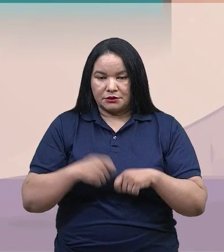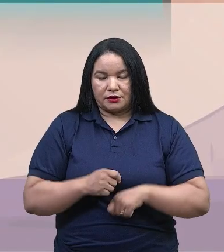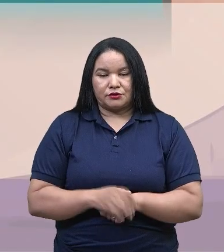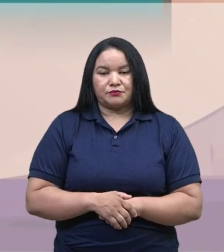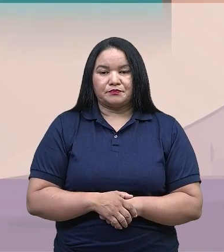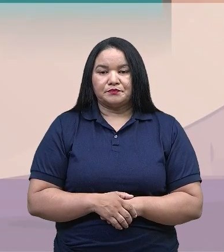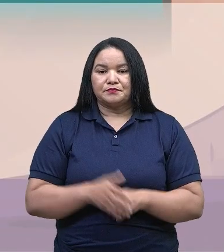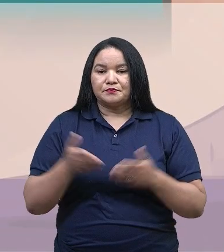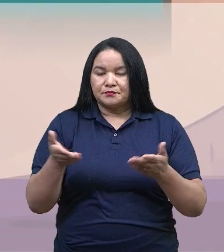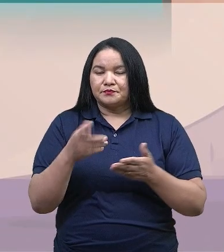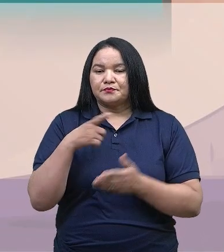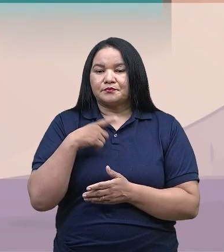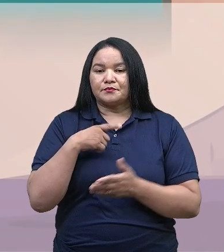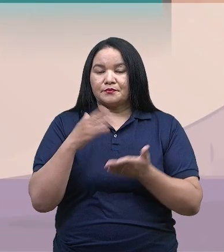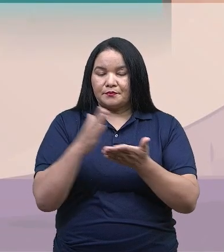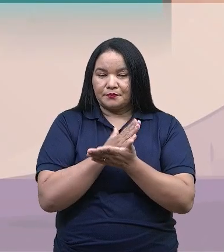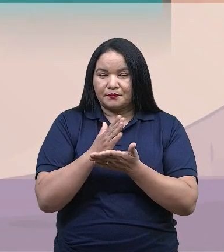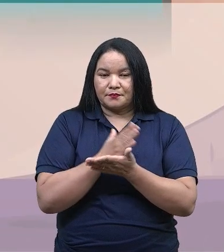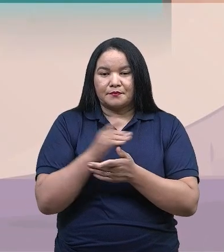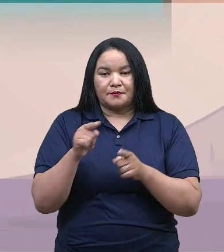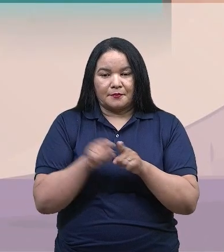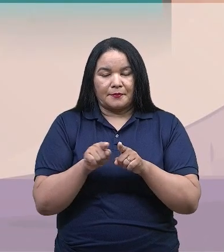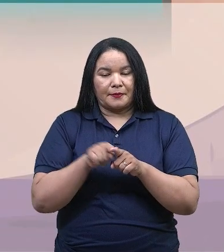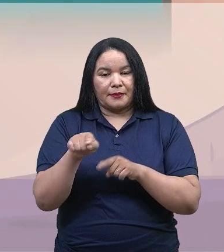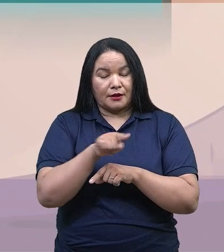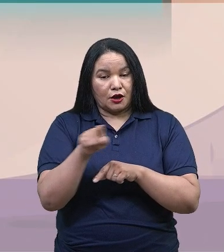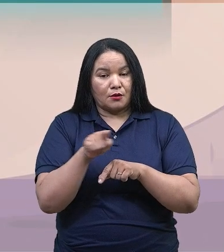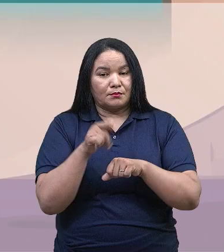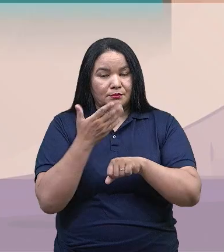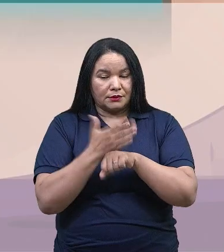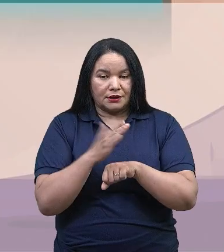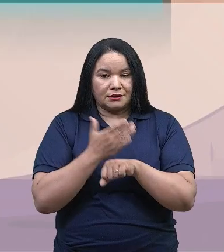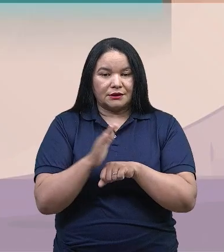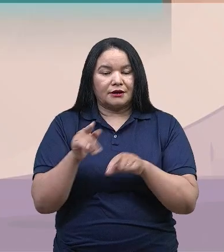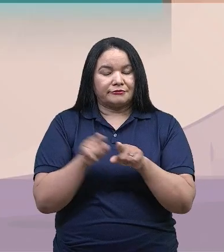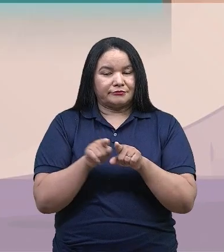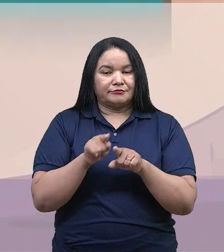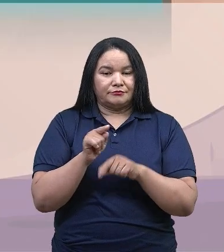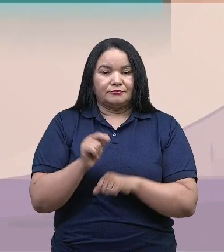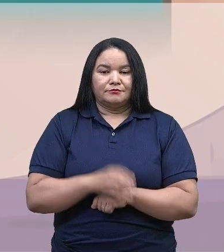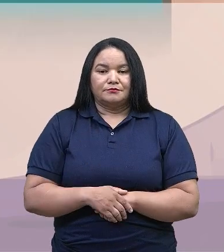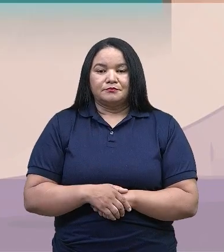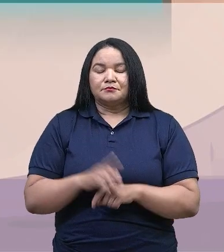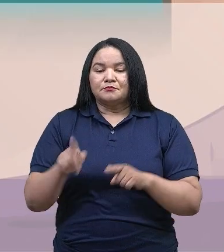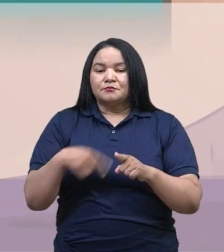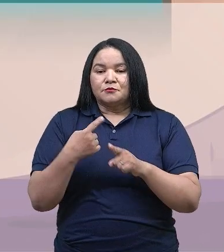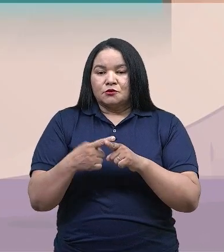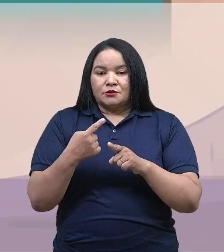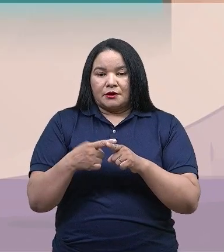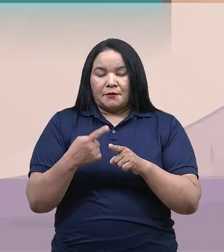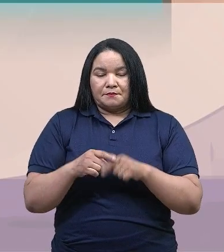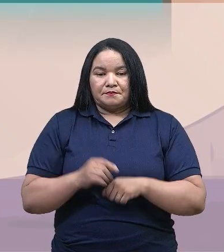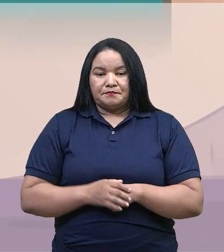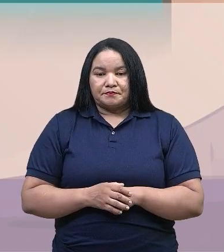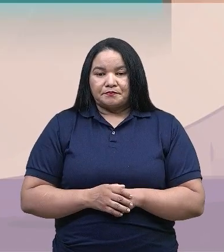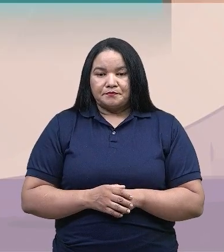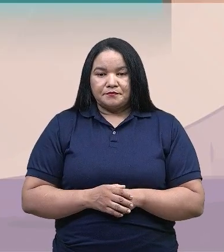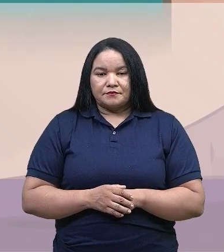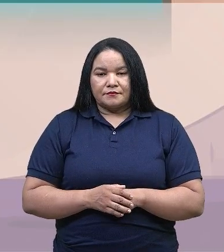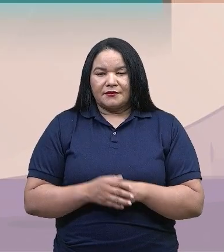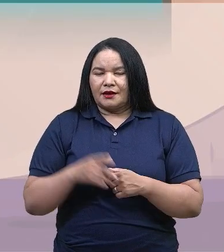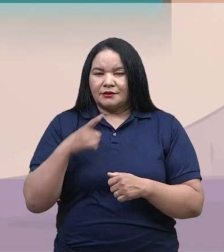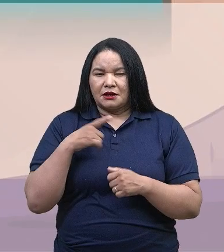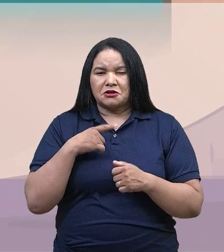algumas modalidades de você praticar, de você realizar essa atividade. Isso porque a patinação ela se desdobra em